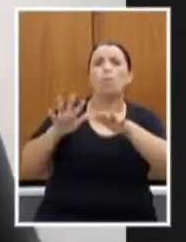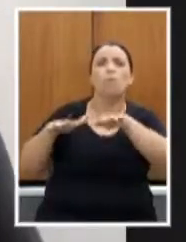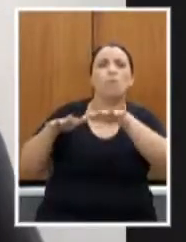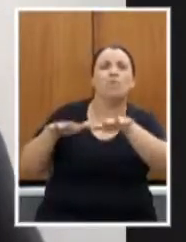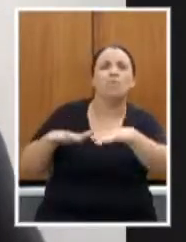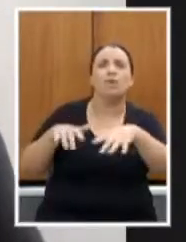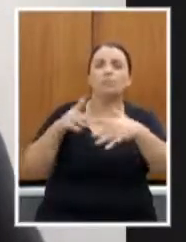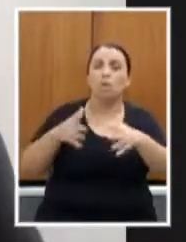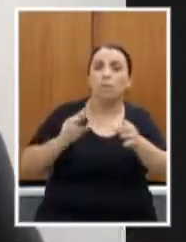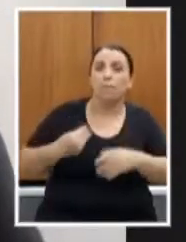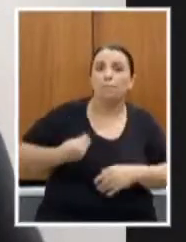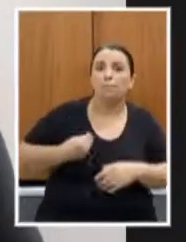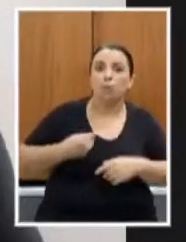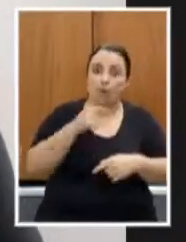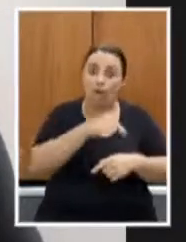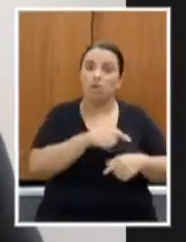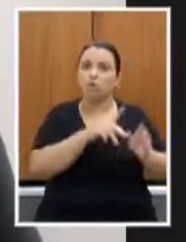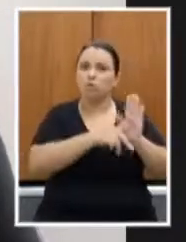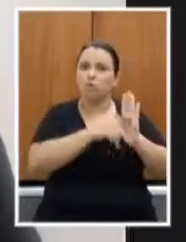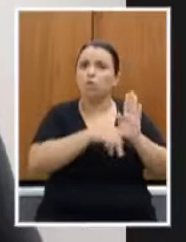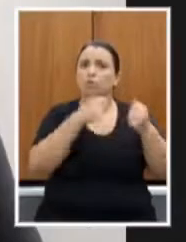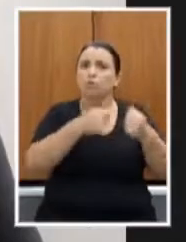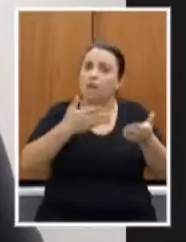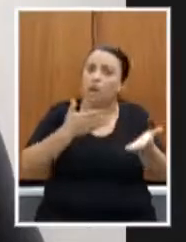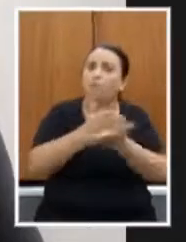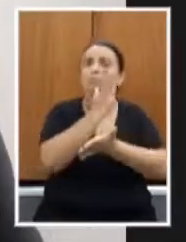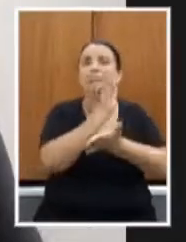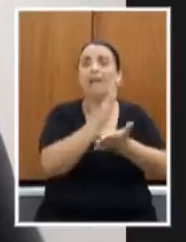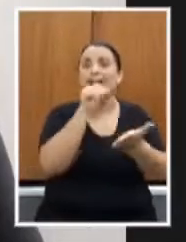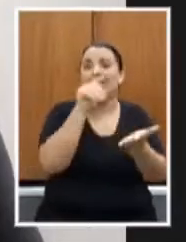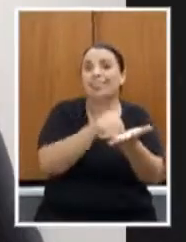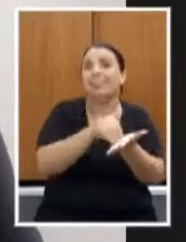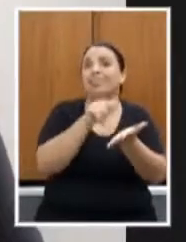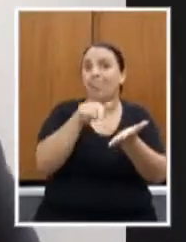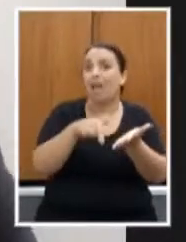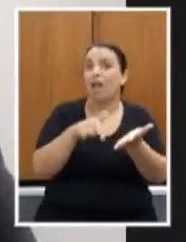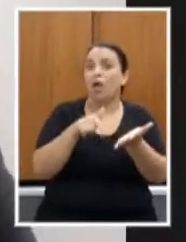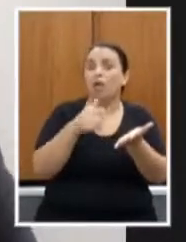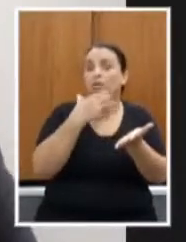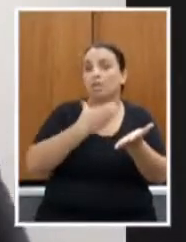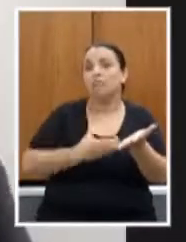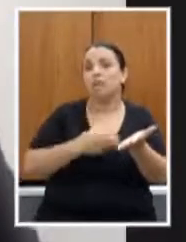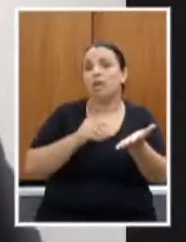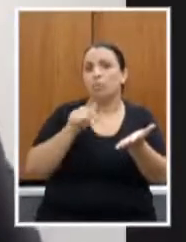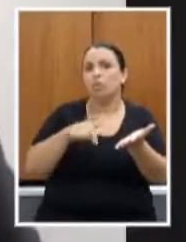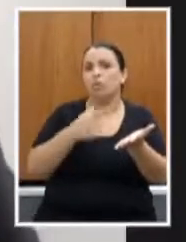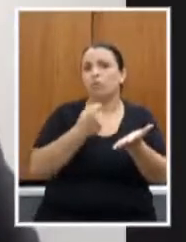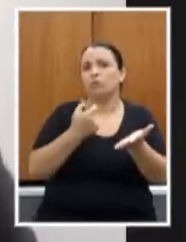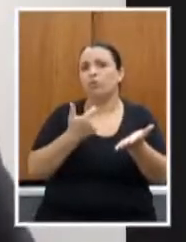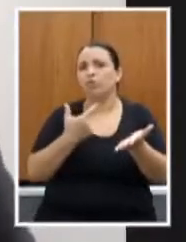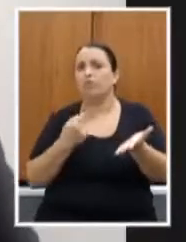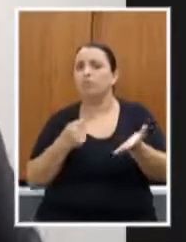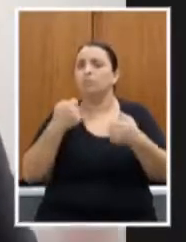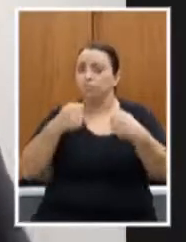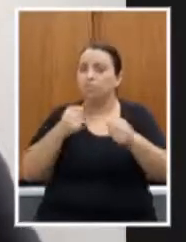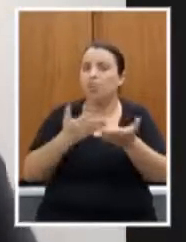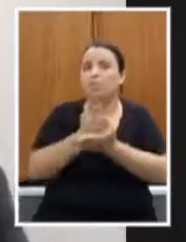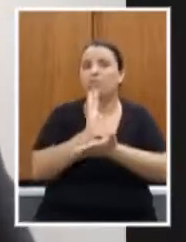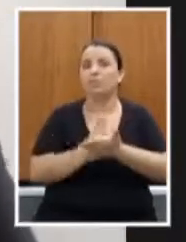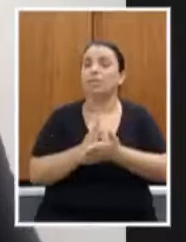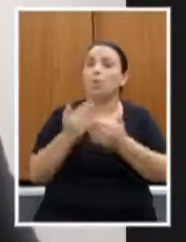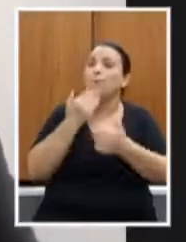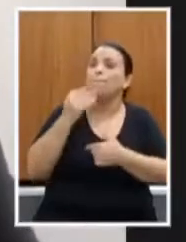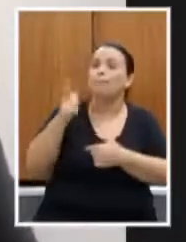aprovar esse projeto, né? Tem que aprovar esse projeto até o final desse ano. Então, eu solicito ao deputado Dalmo, que também é muito influente